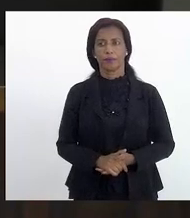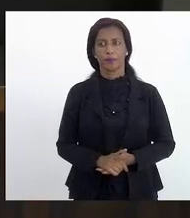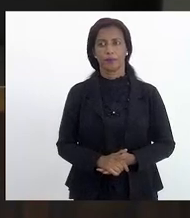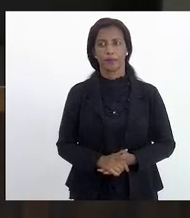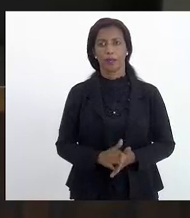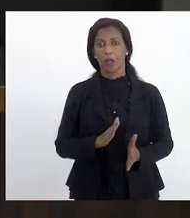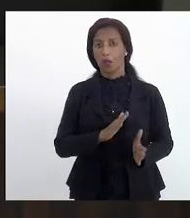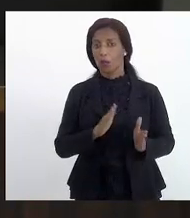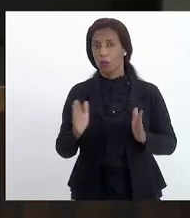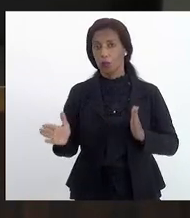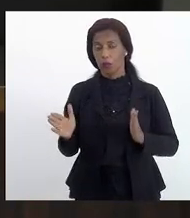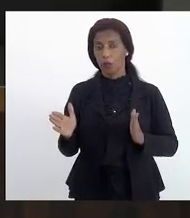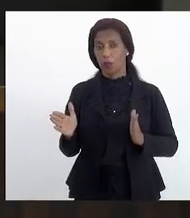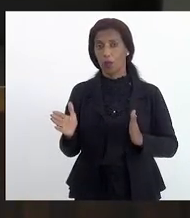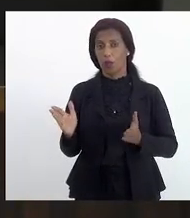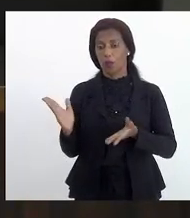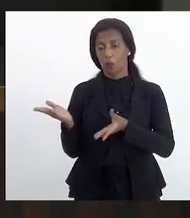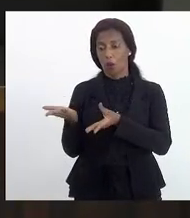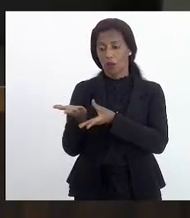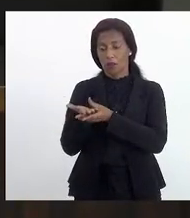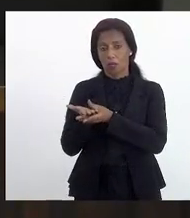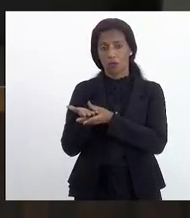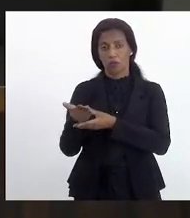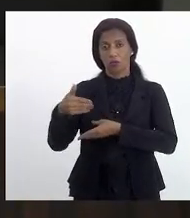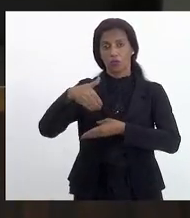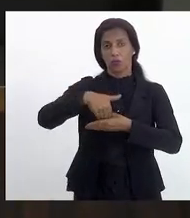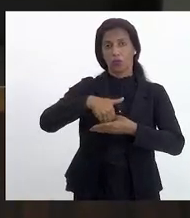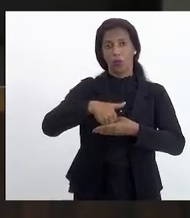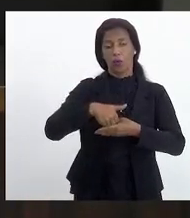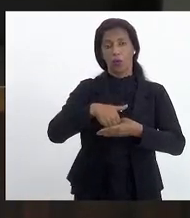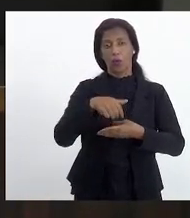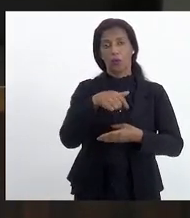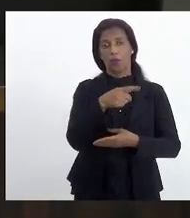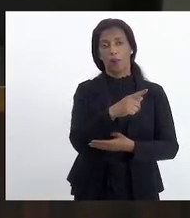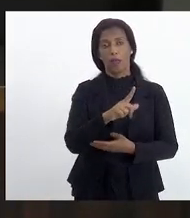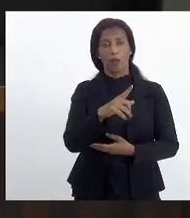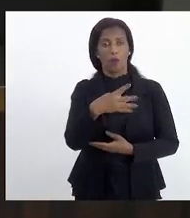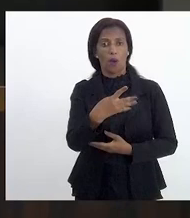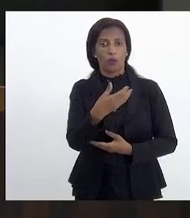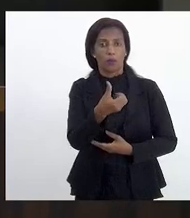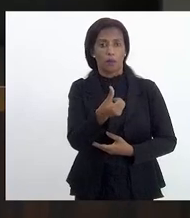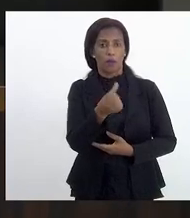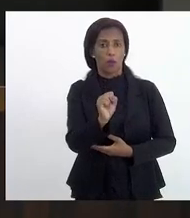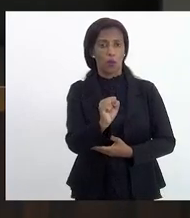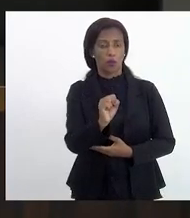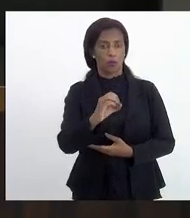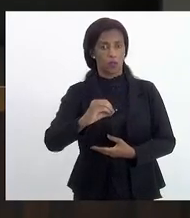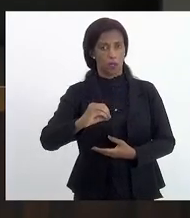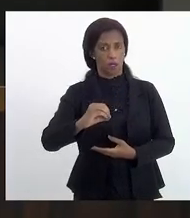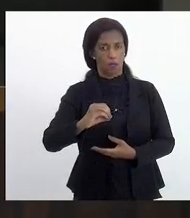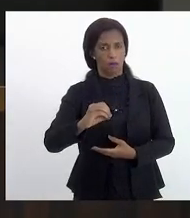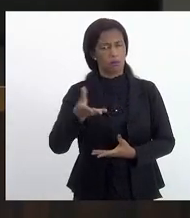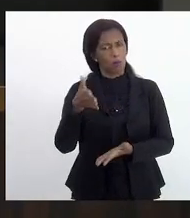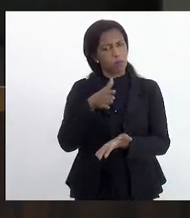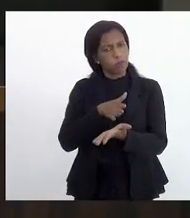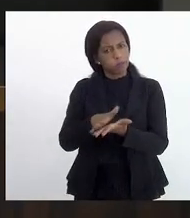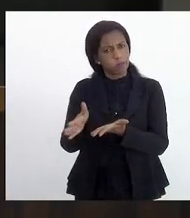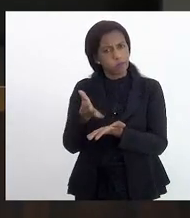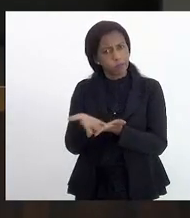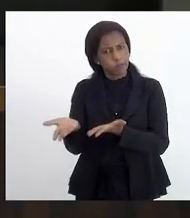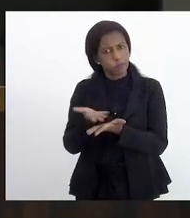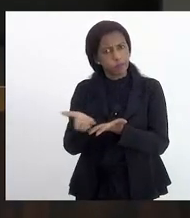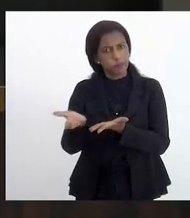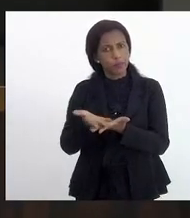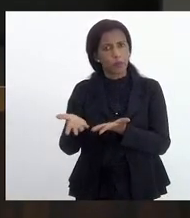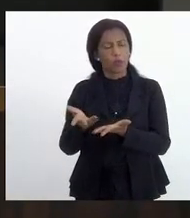do processo de votação do projeto 4680. Então, eu queria fazer esse encaminhamento,